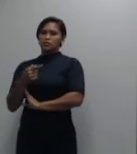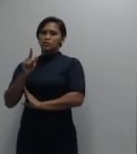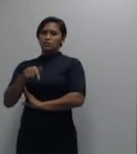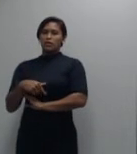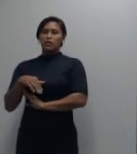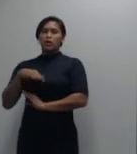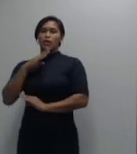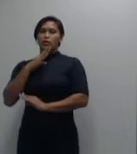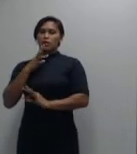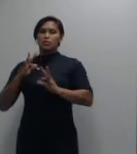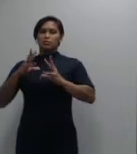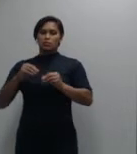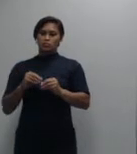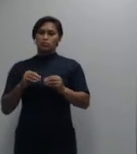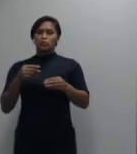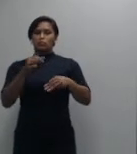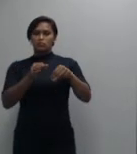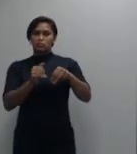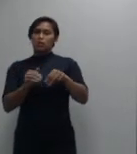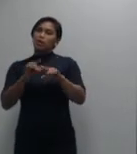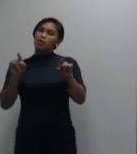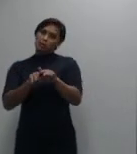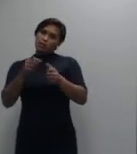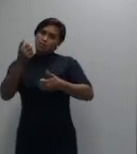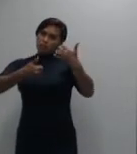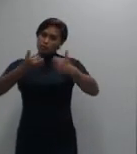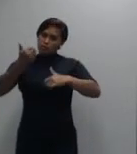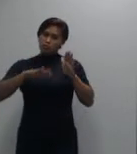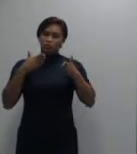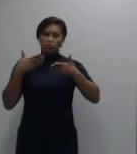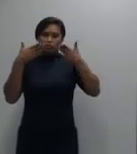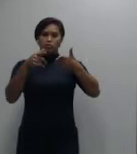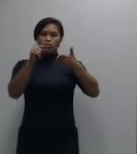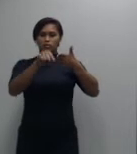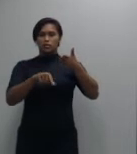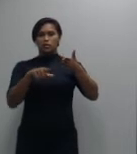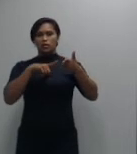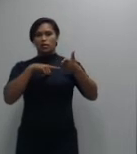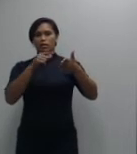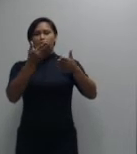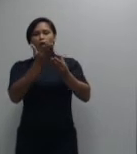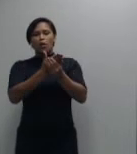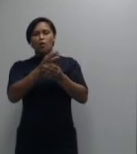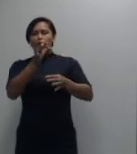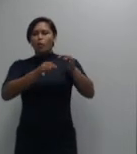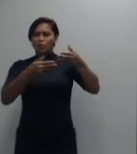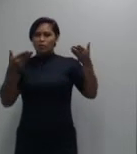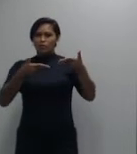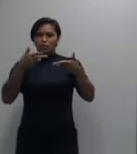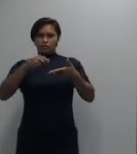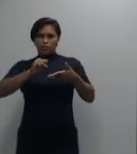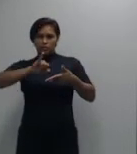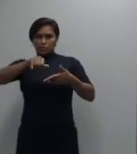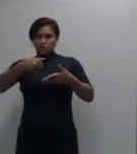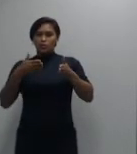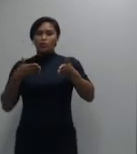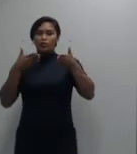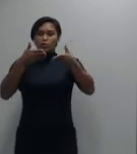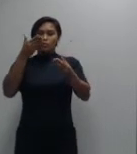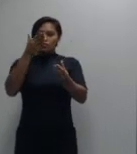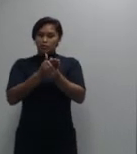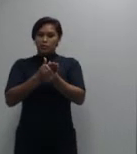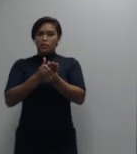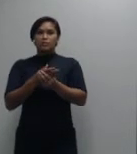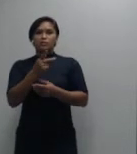não conhecida por também eu digo que o Ponto Central e traga alguns précédent e digo que o Ponto Central da